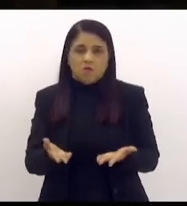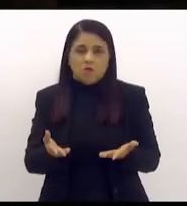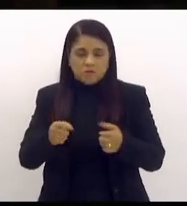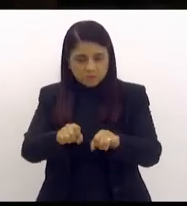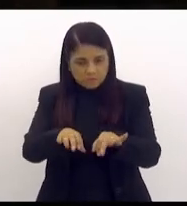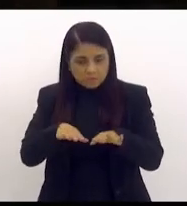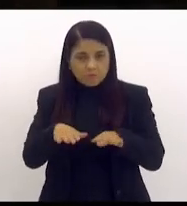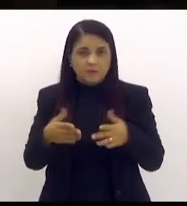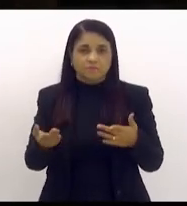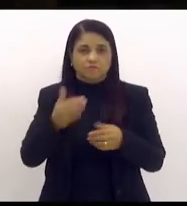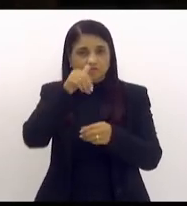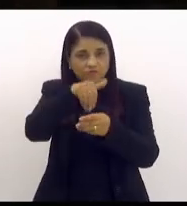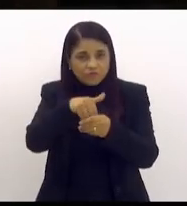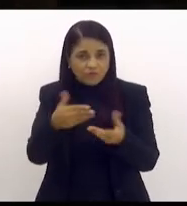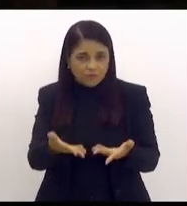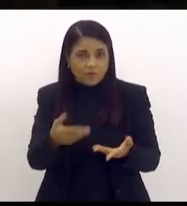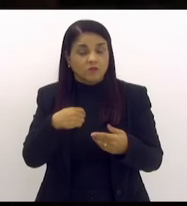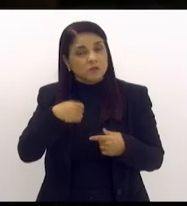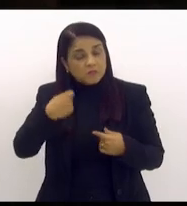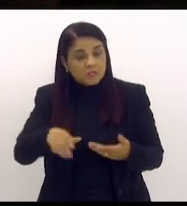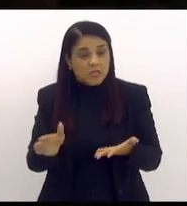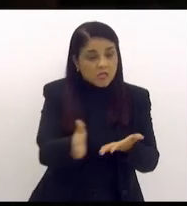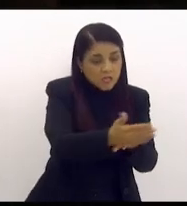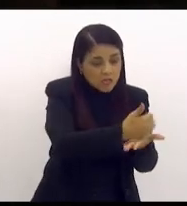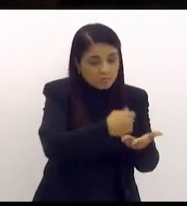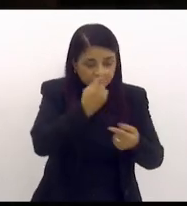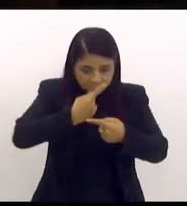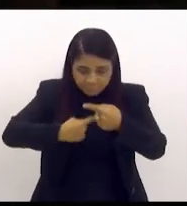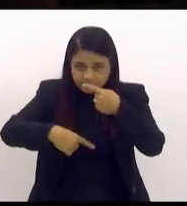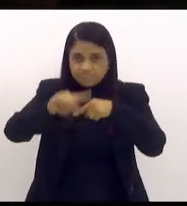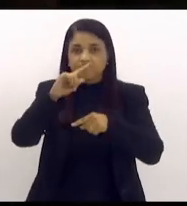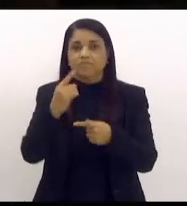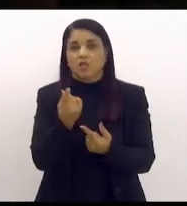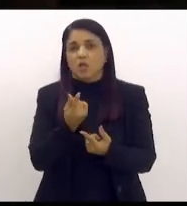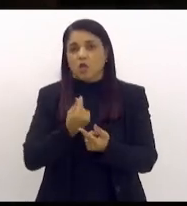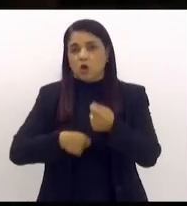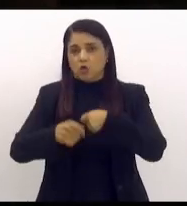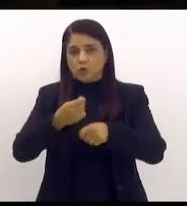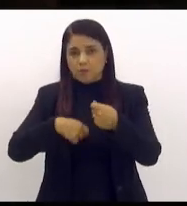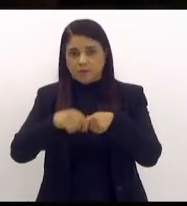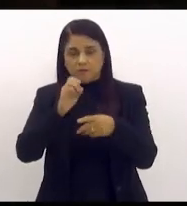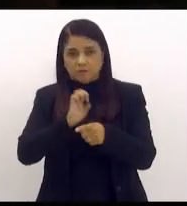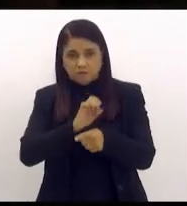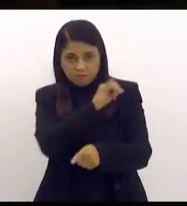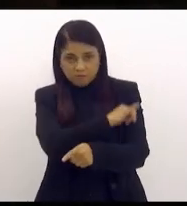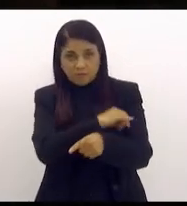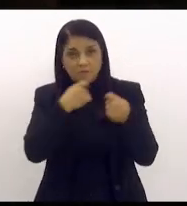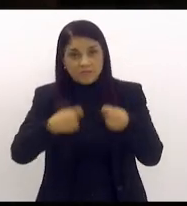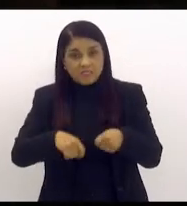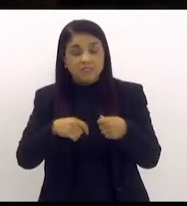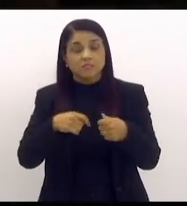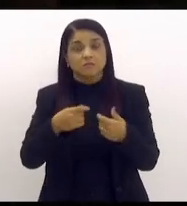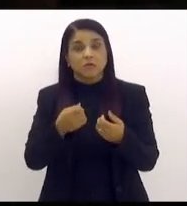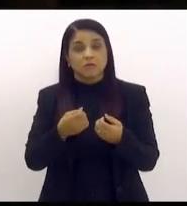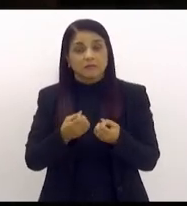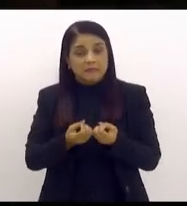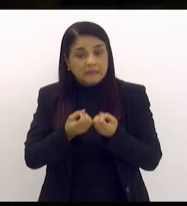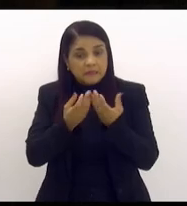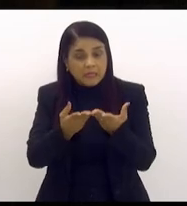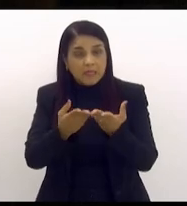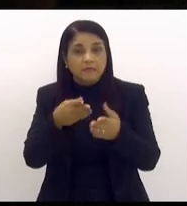precisa recuperar a economia do Estado do Rio de Janeiro e para isso a gente precisa gerar emprego